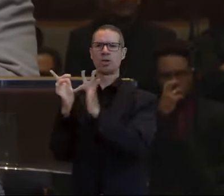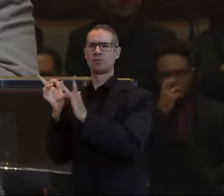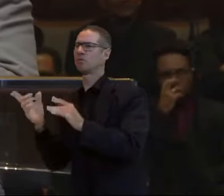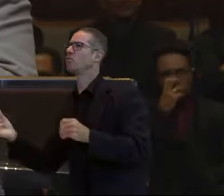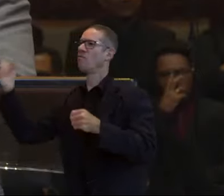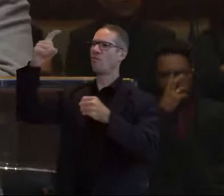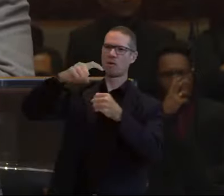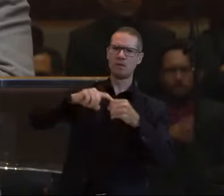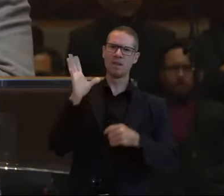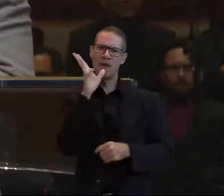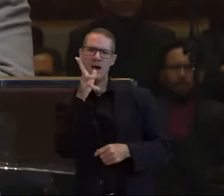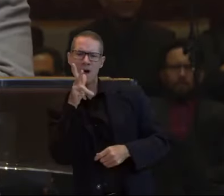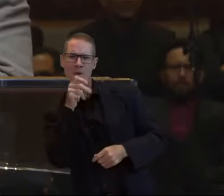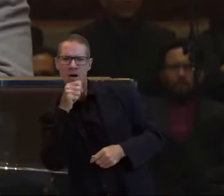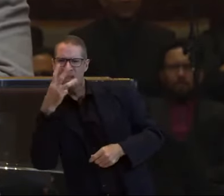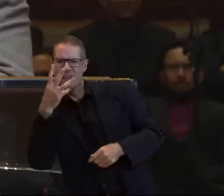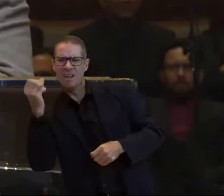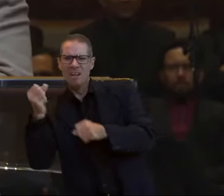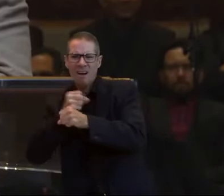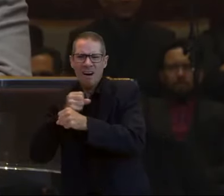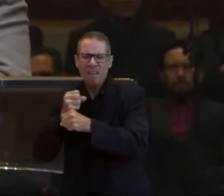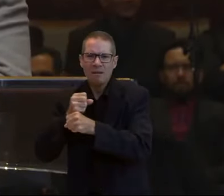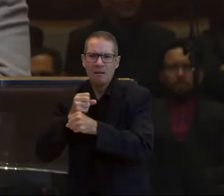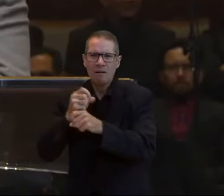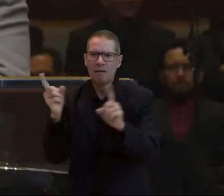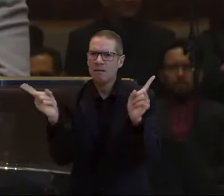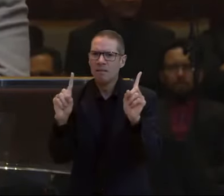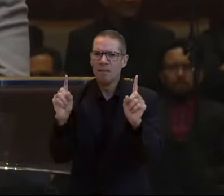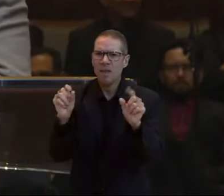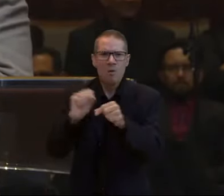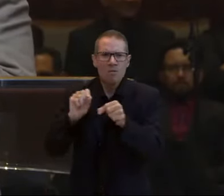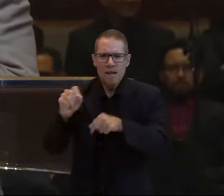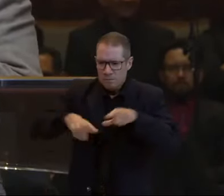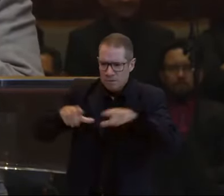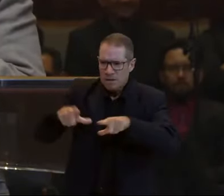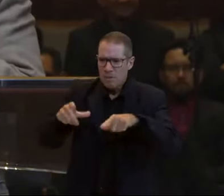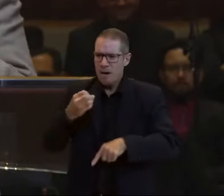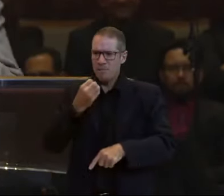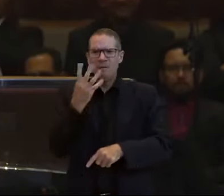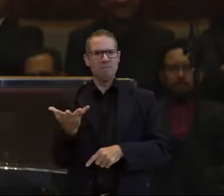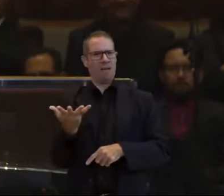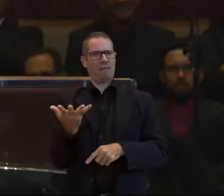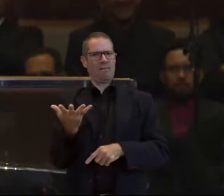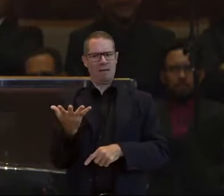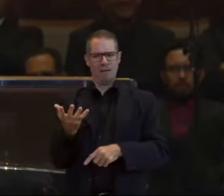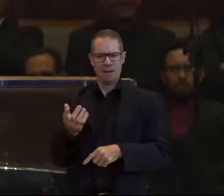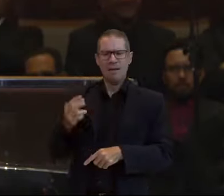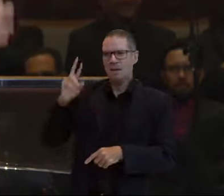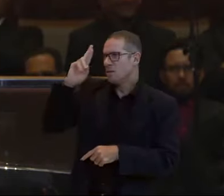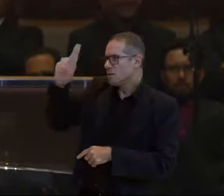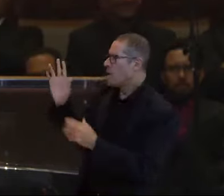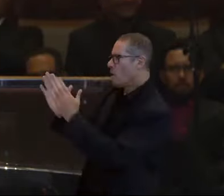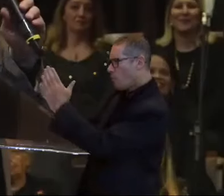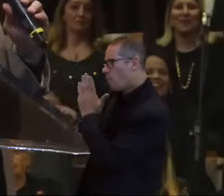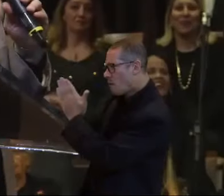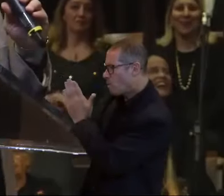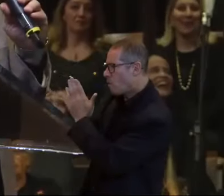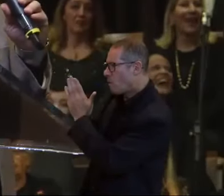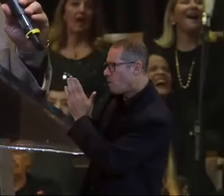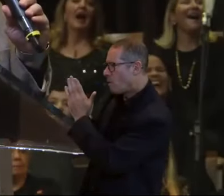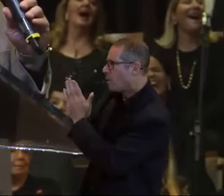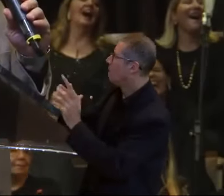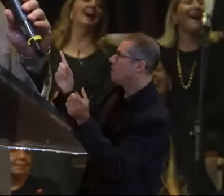gente demorar mais 300 anos, significa que a gente não fez o trabalho bem feito. Então, eu estou dizendo: Senhor, por favor, não